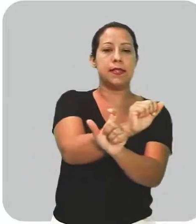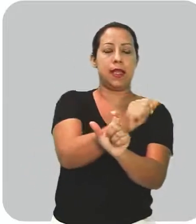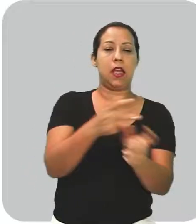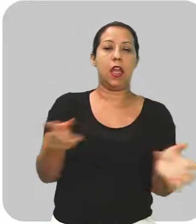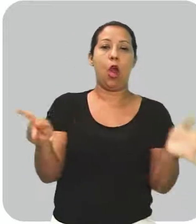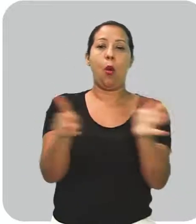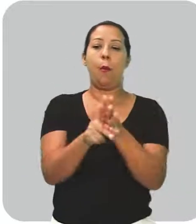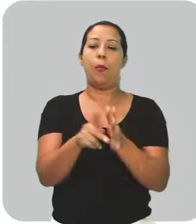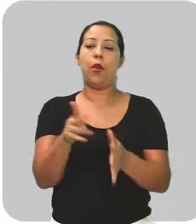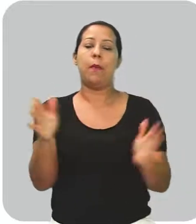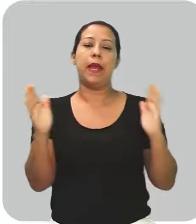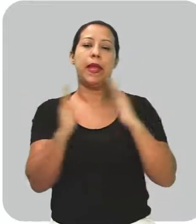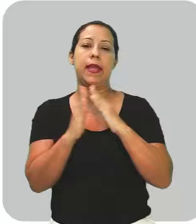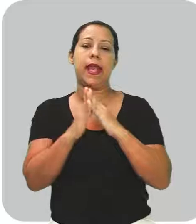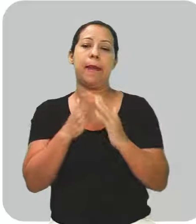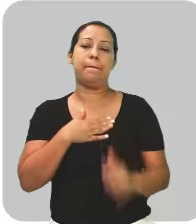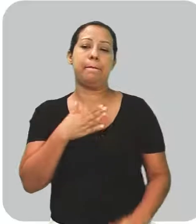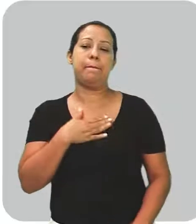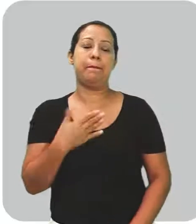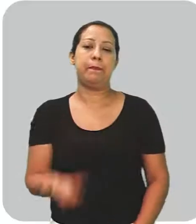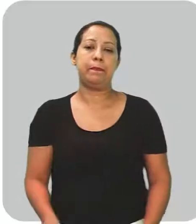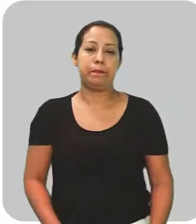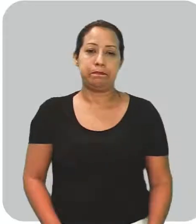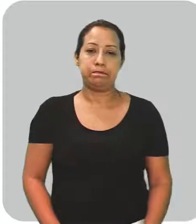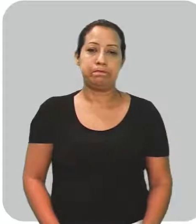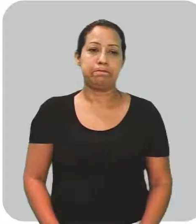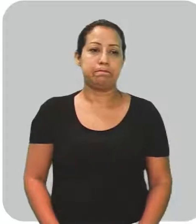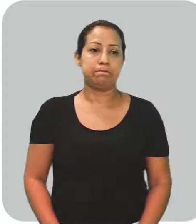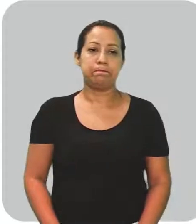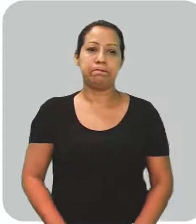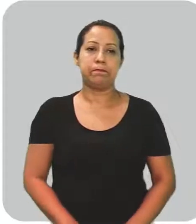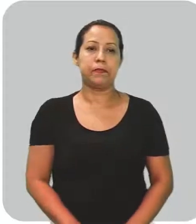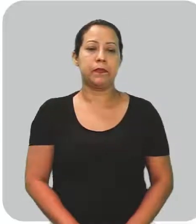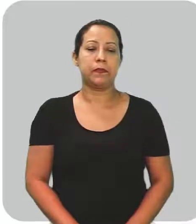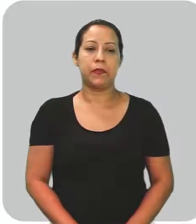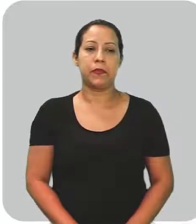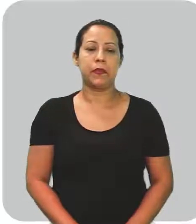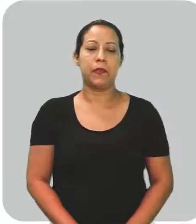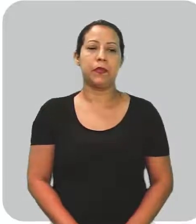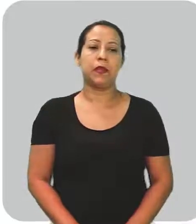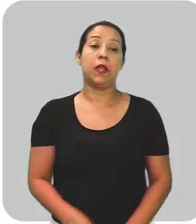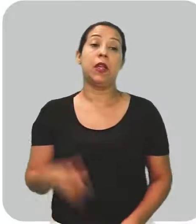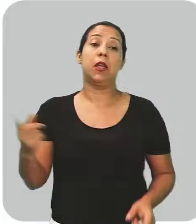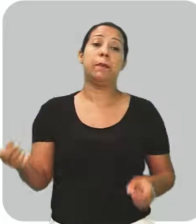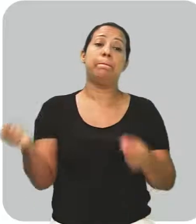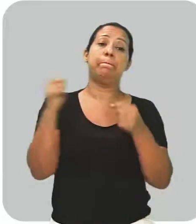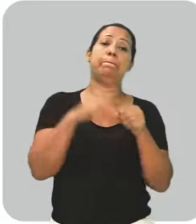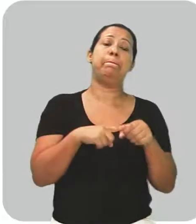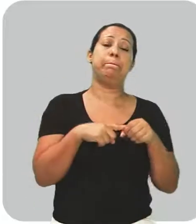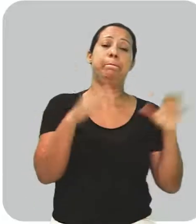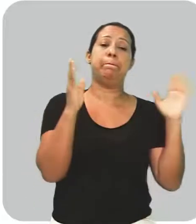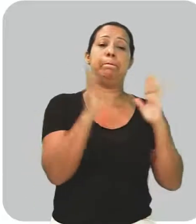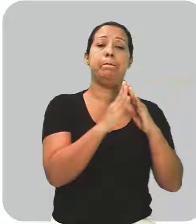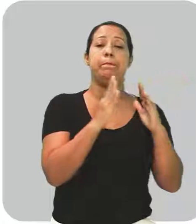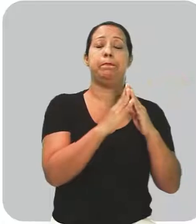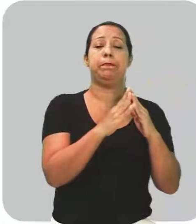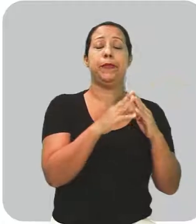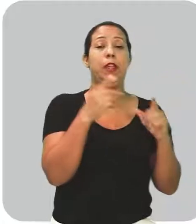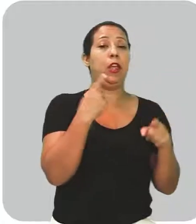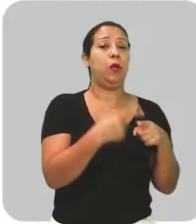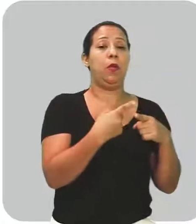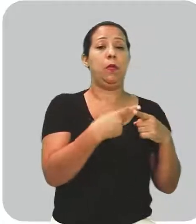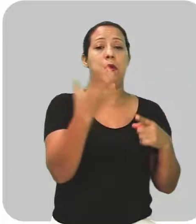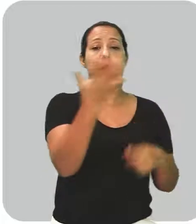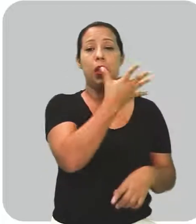tá? Vamos ver no exemplo. voltara a casa, pois